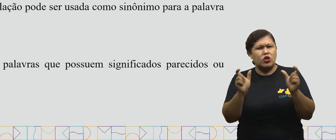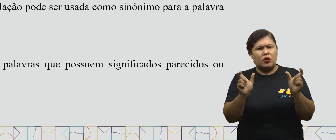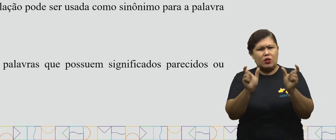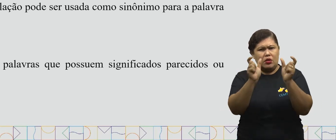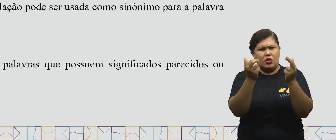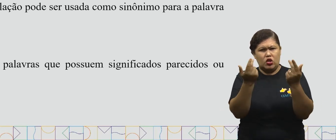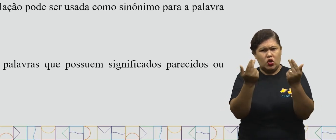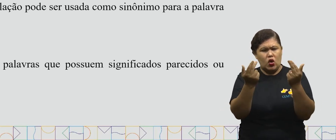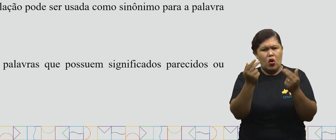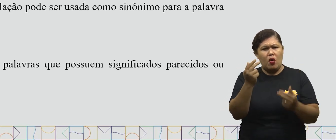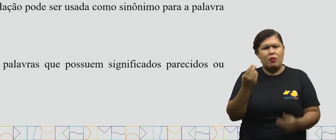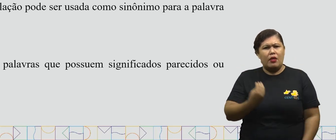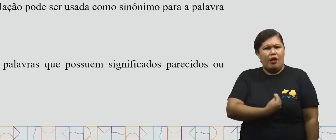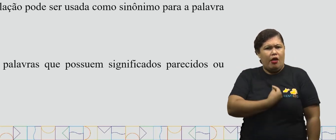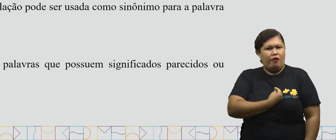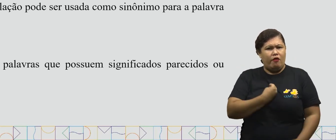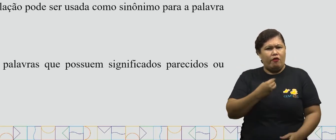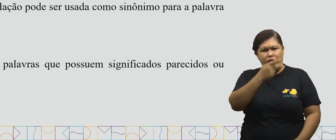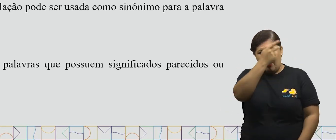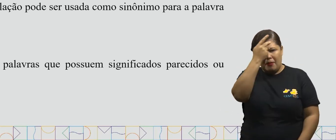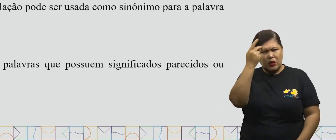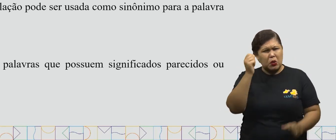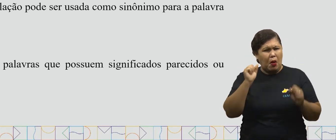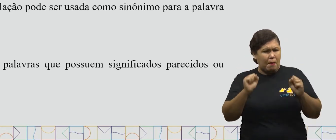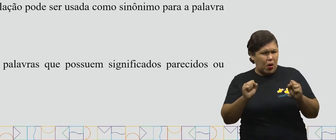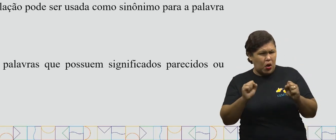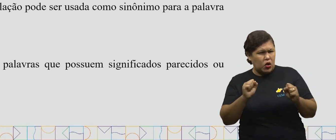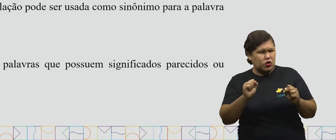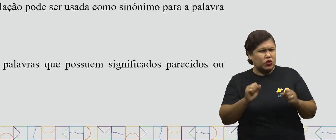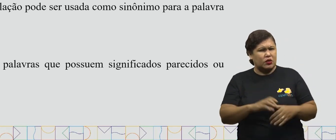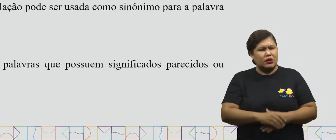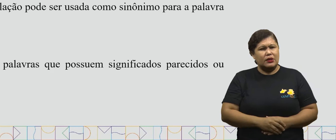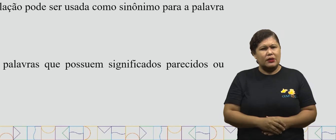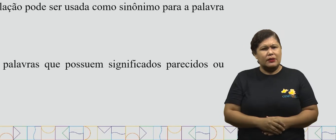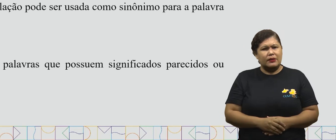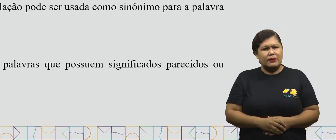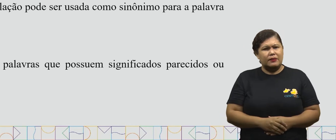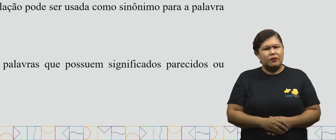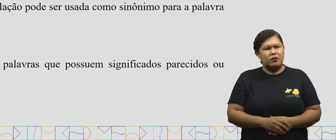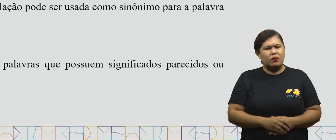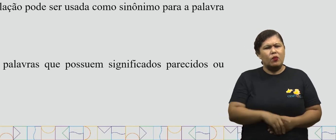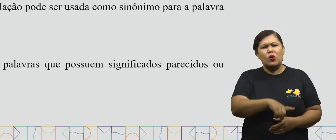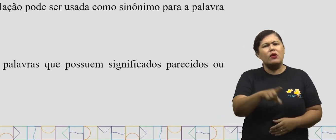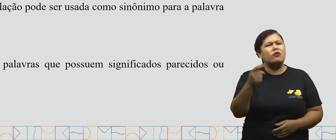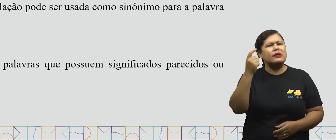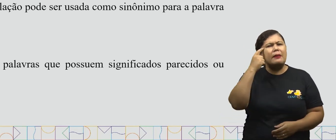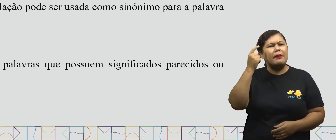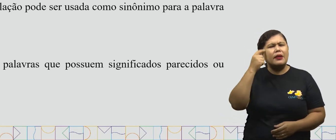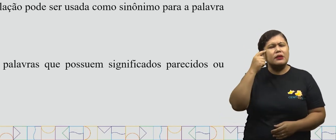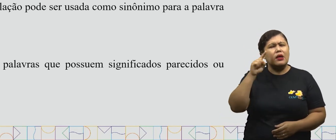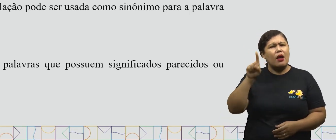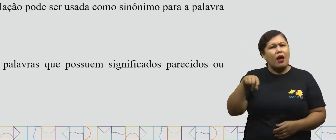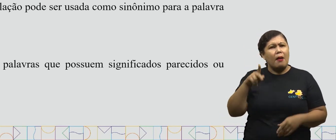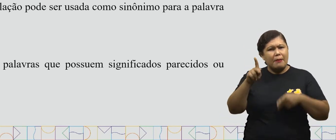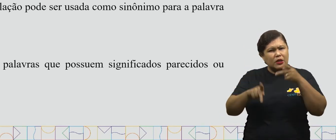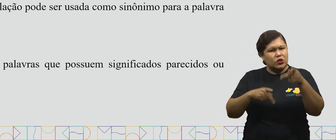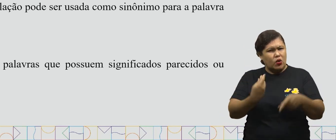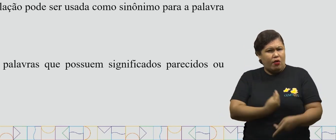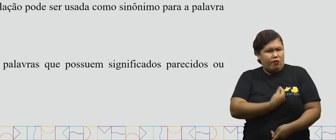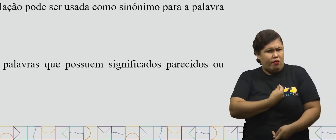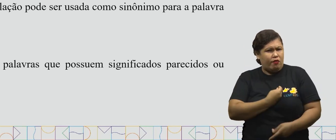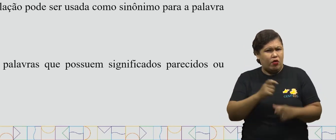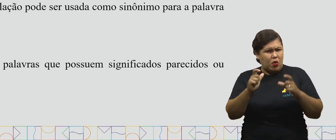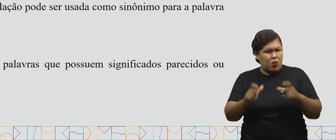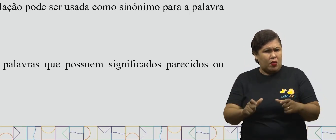palavra habitantes. O que você acha? População, habitante, são pessoas que moram em um determinado lugar, não é